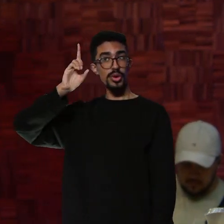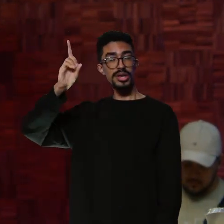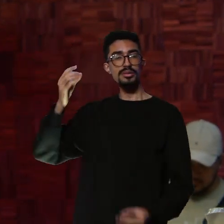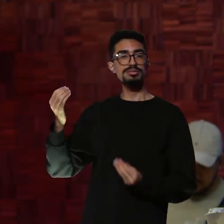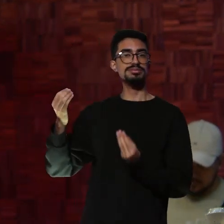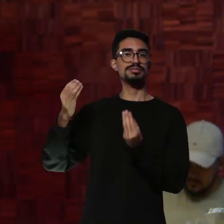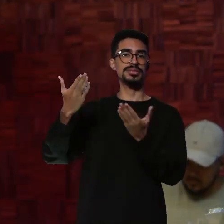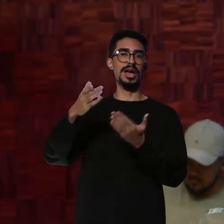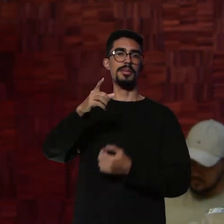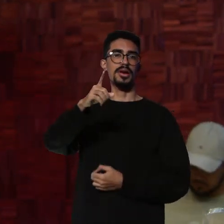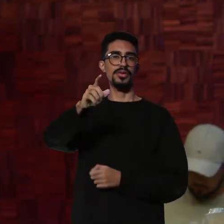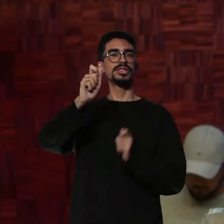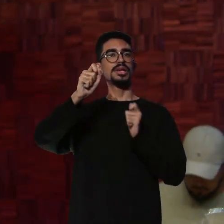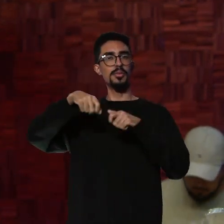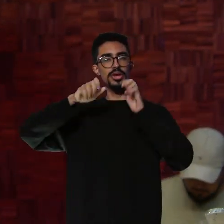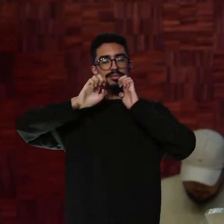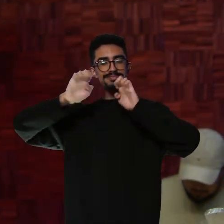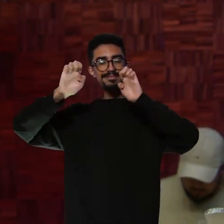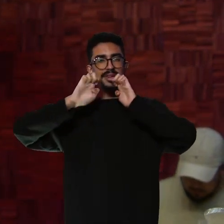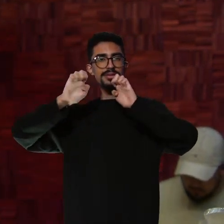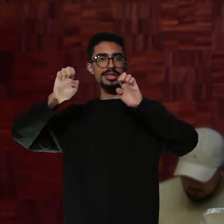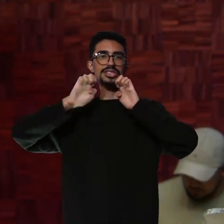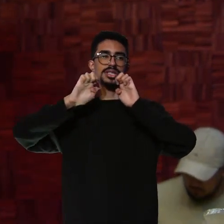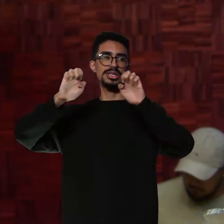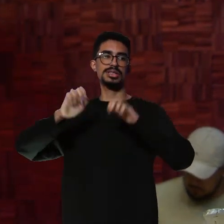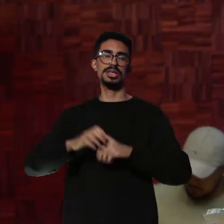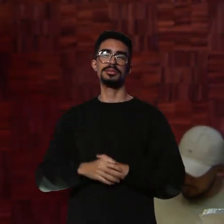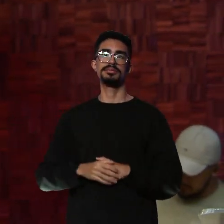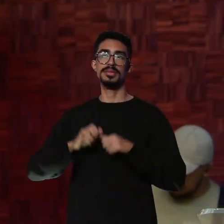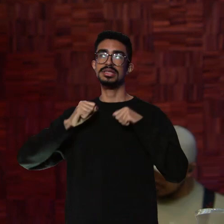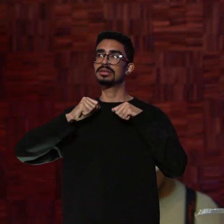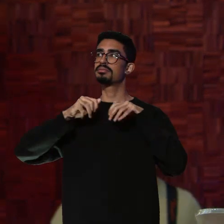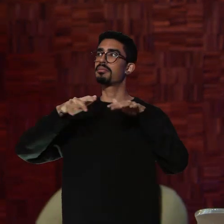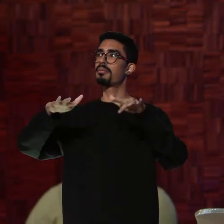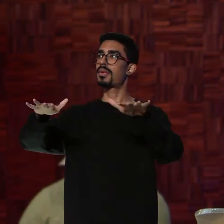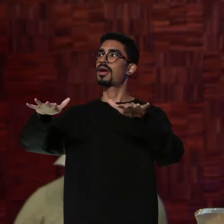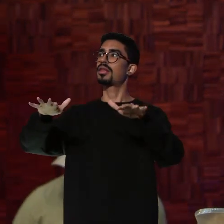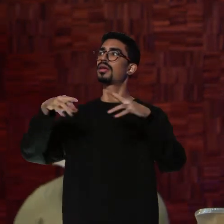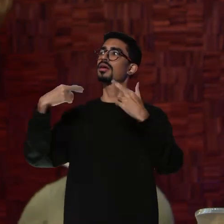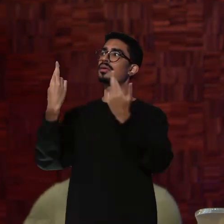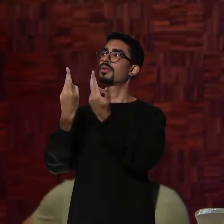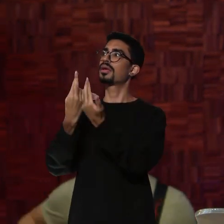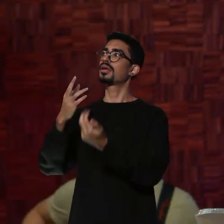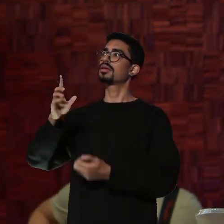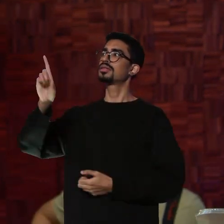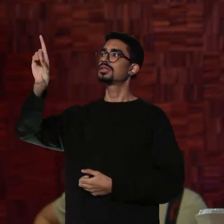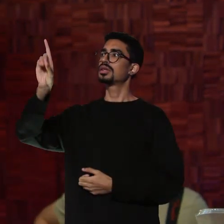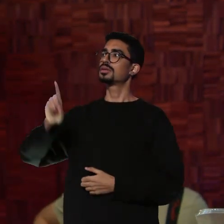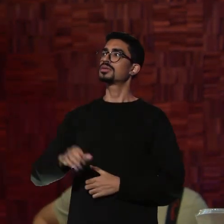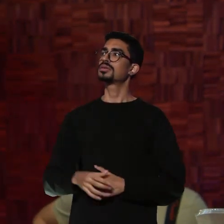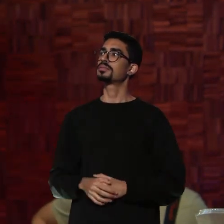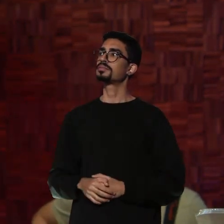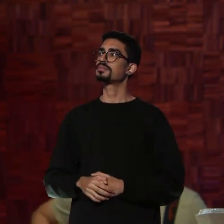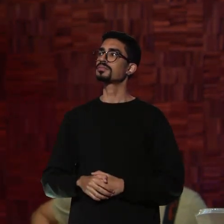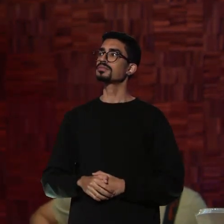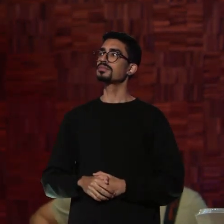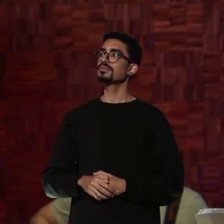espiritual mostrar qual é o caminho certo a seguir. Eu quero orar com pessoas aqui hoje.